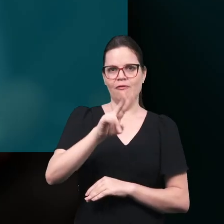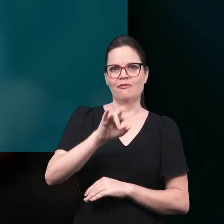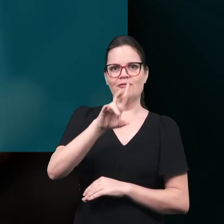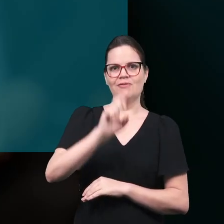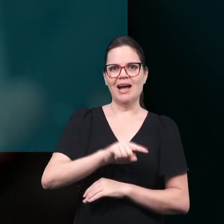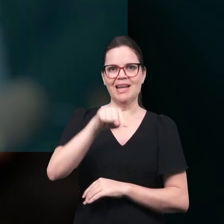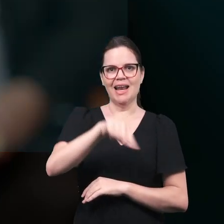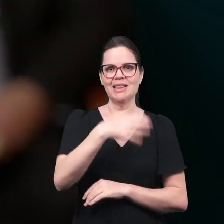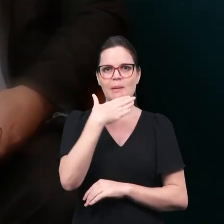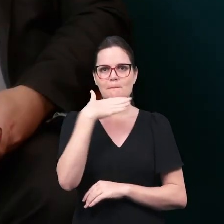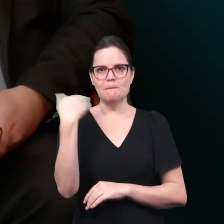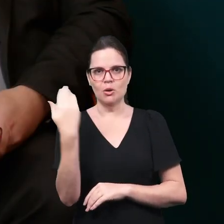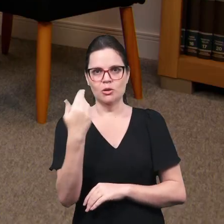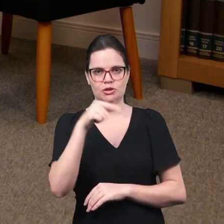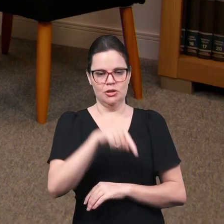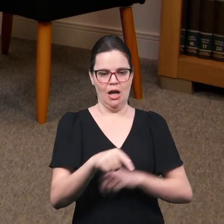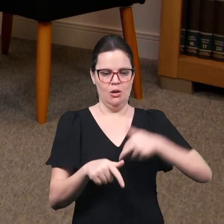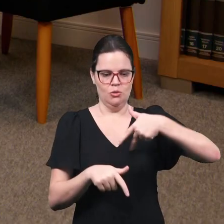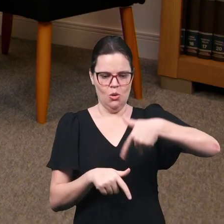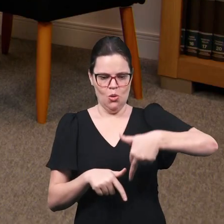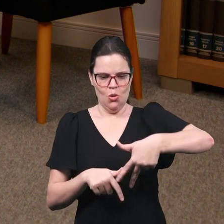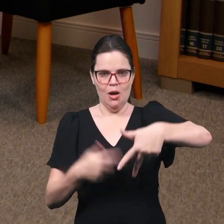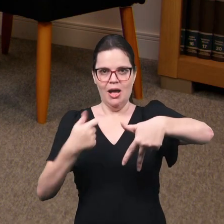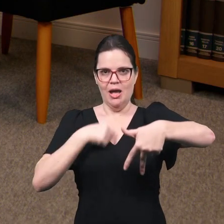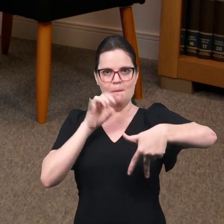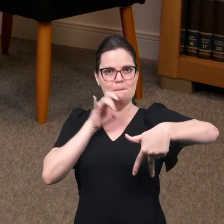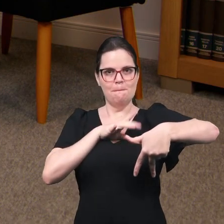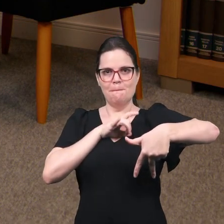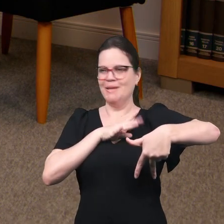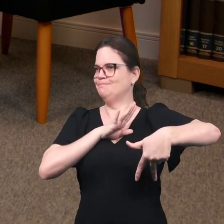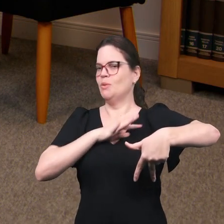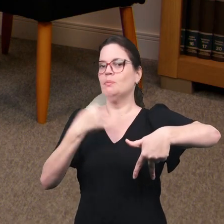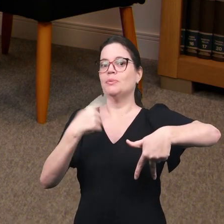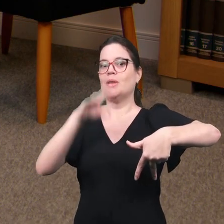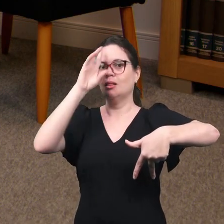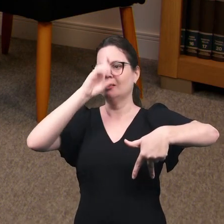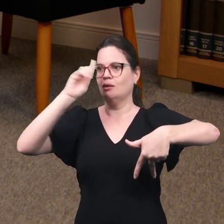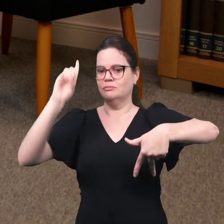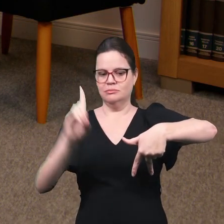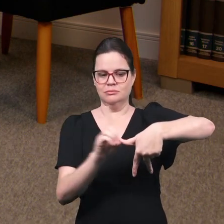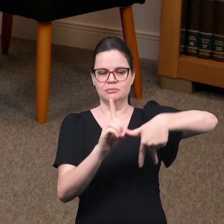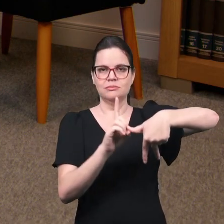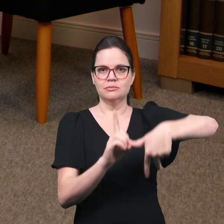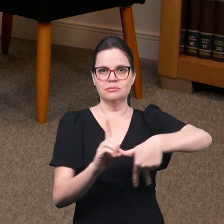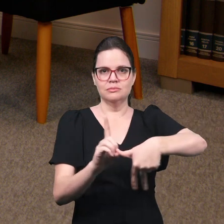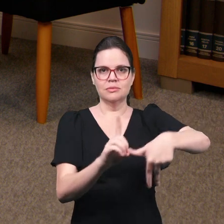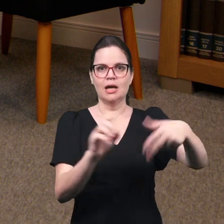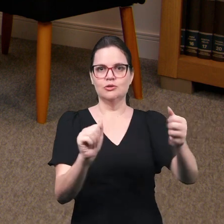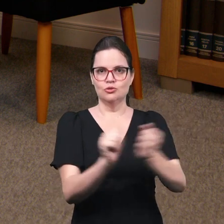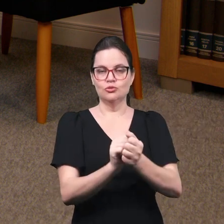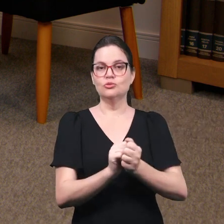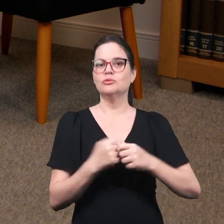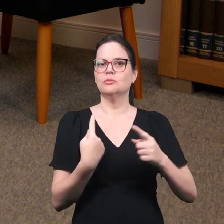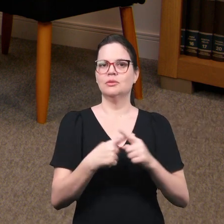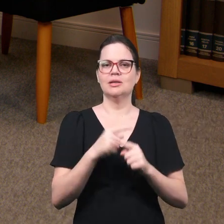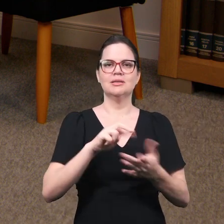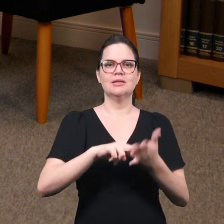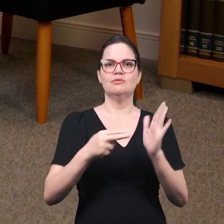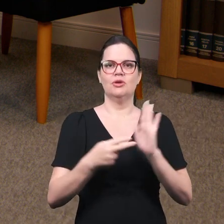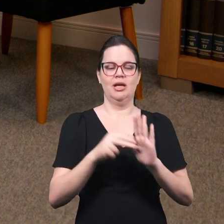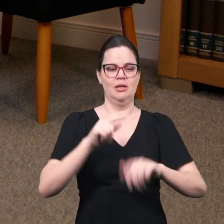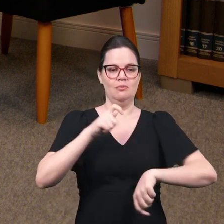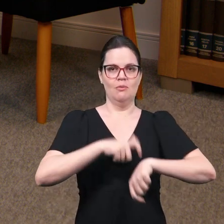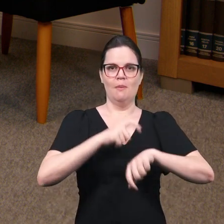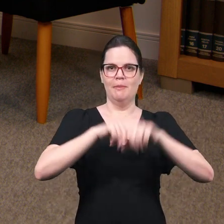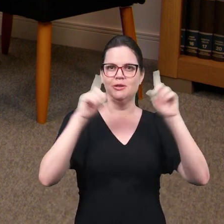algum, porque tu estás comigo. Se referindo que mesmo nos momentos mais difíceis, o Senhor se fez presente com ele